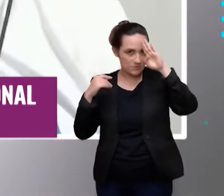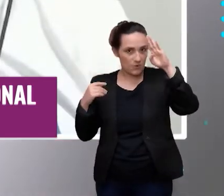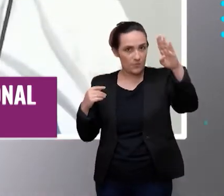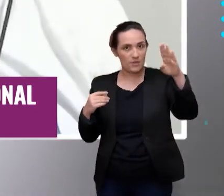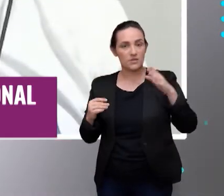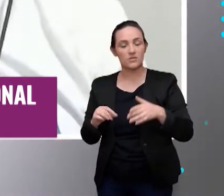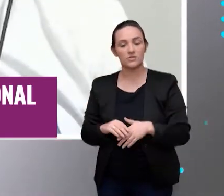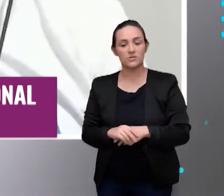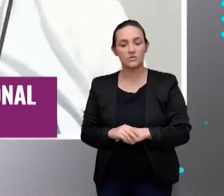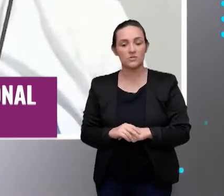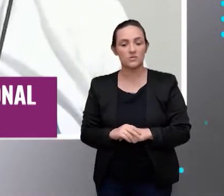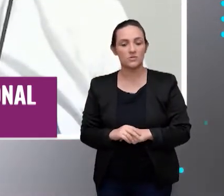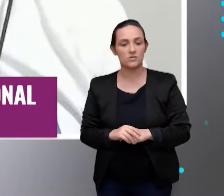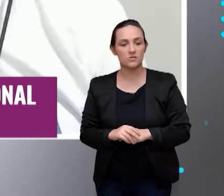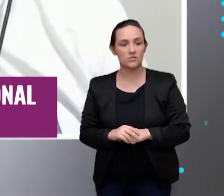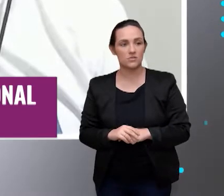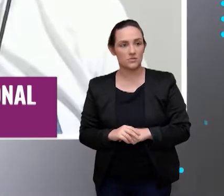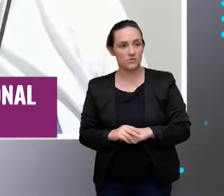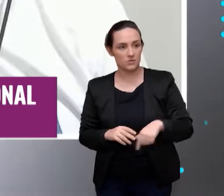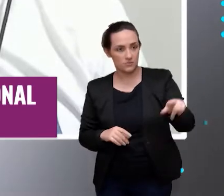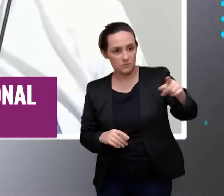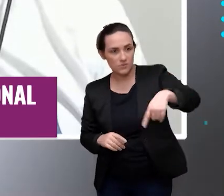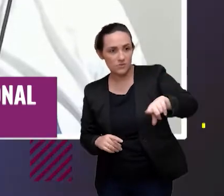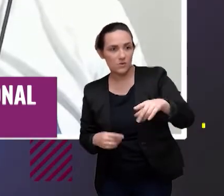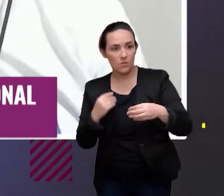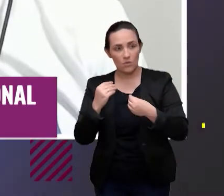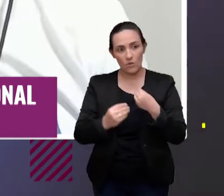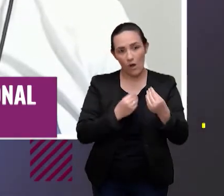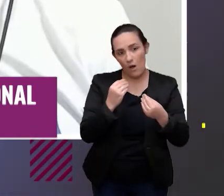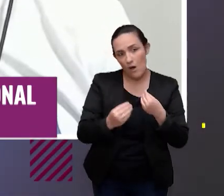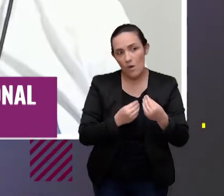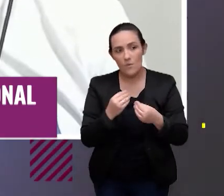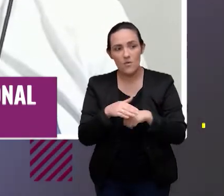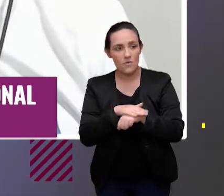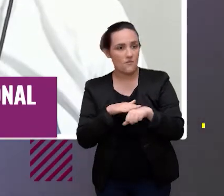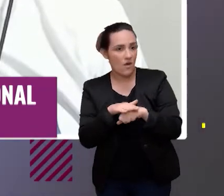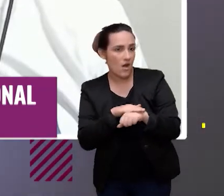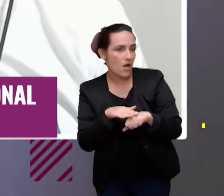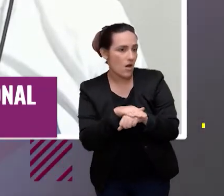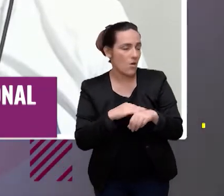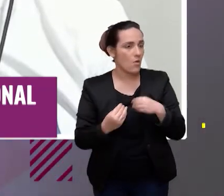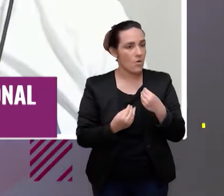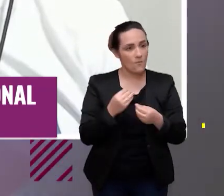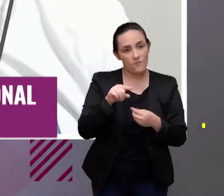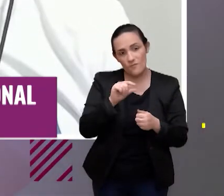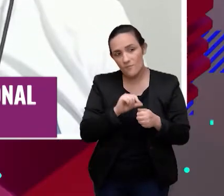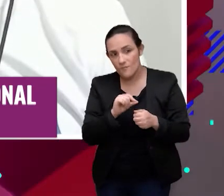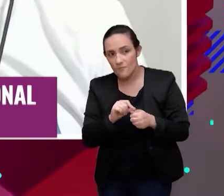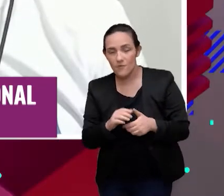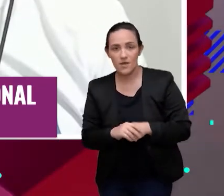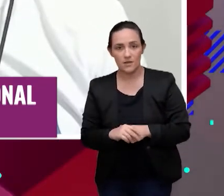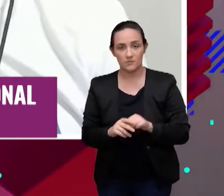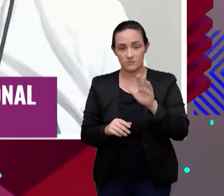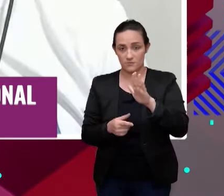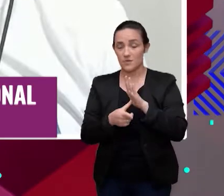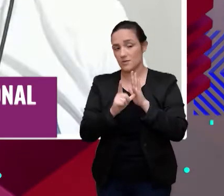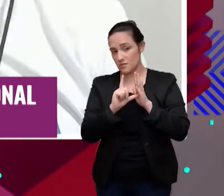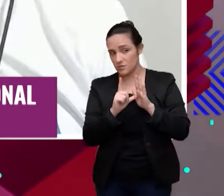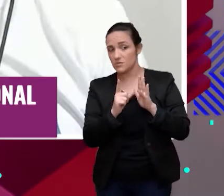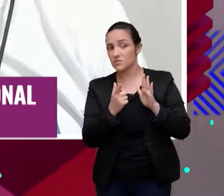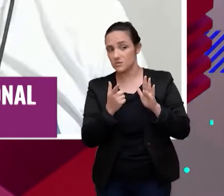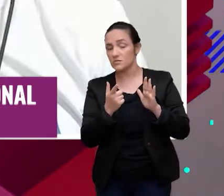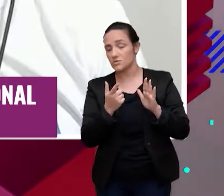essa conversa... primeiro, antes da gente falar da conversa, eu gostaria de saber de que forma que essa